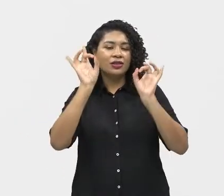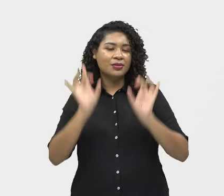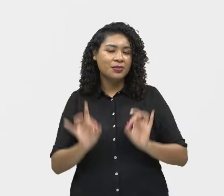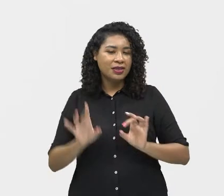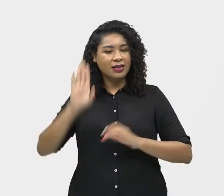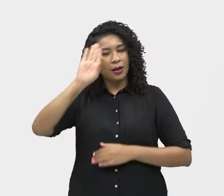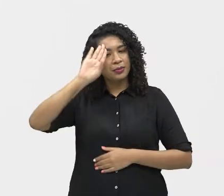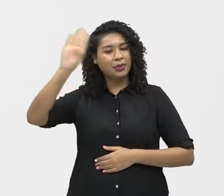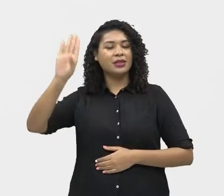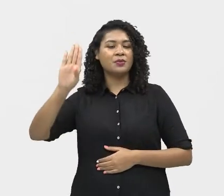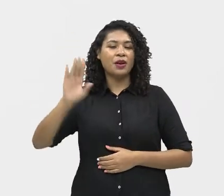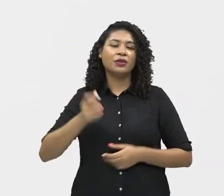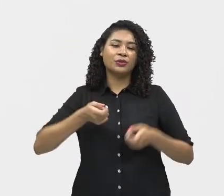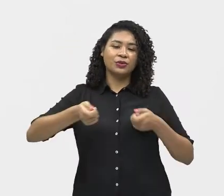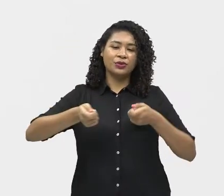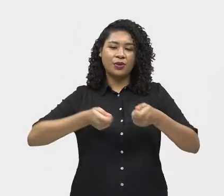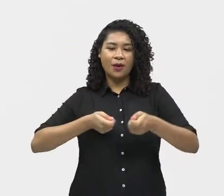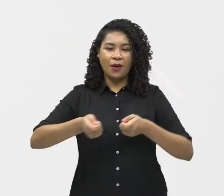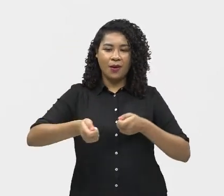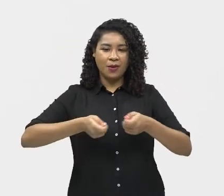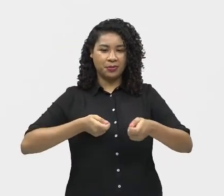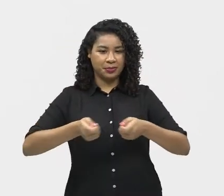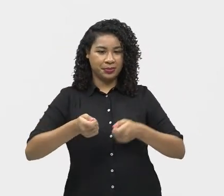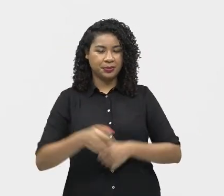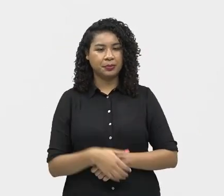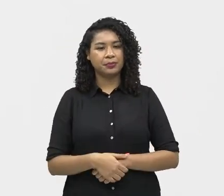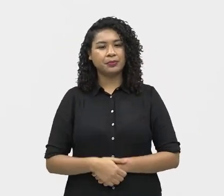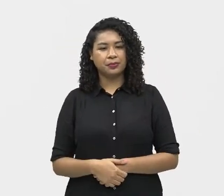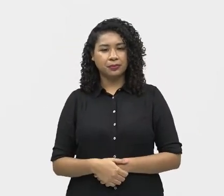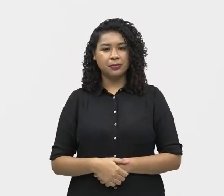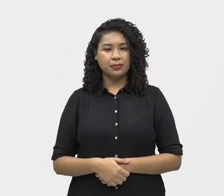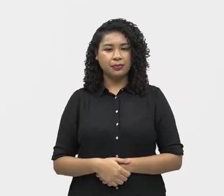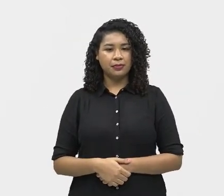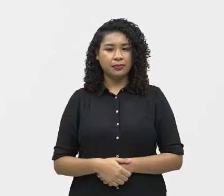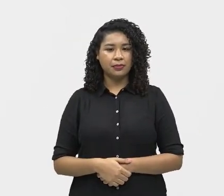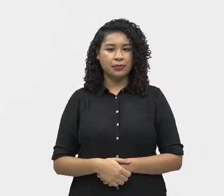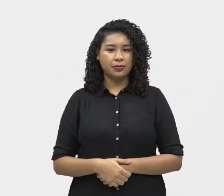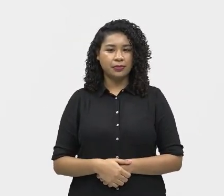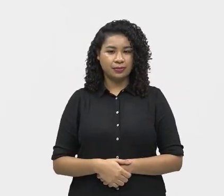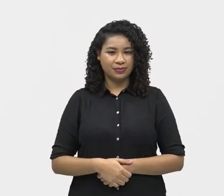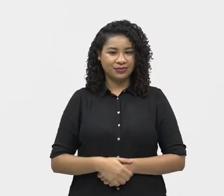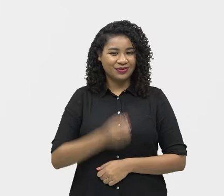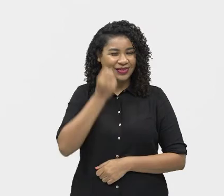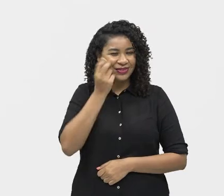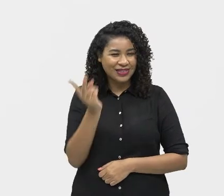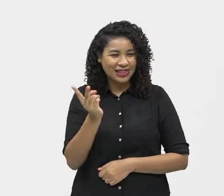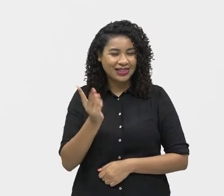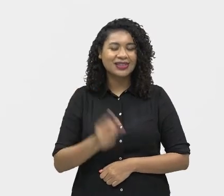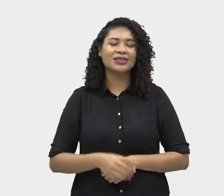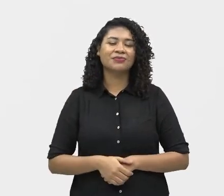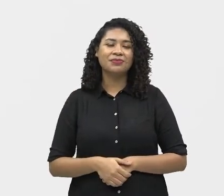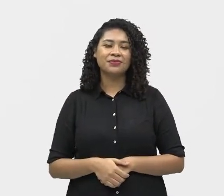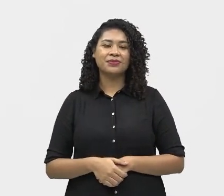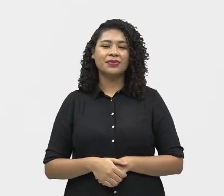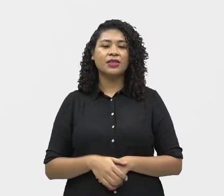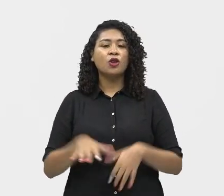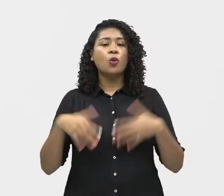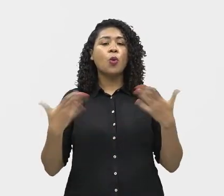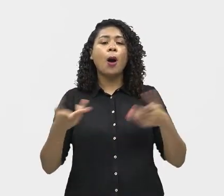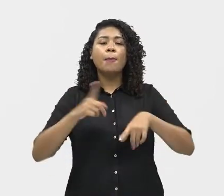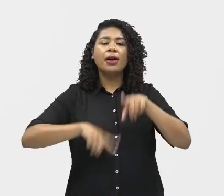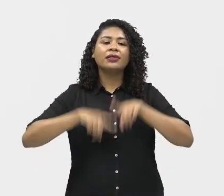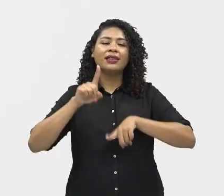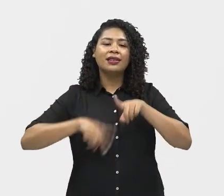uma parte do Norte, é o forró. E como vocês viram, quais os instrumentos